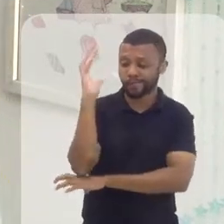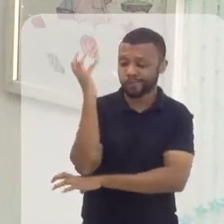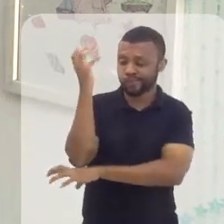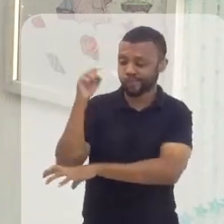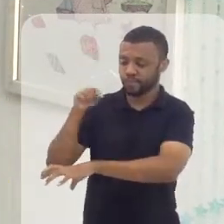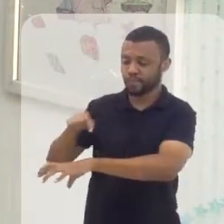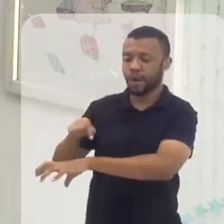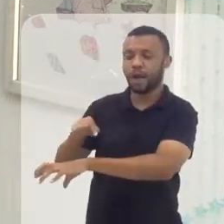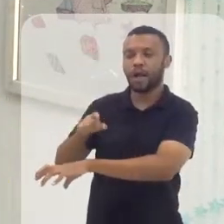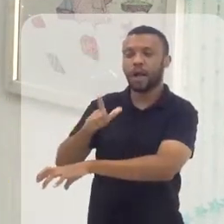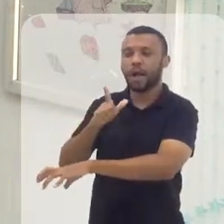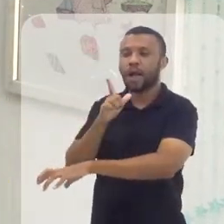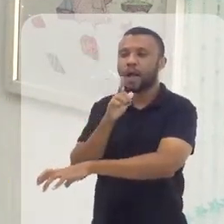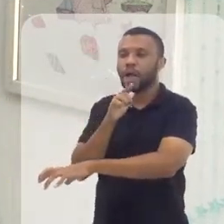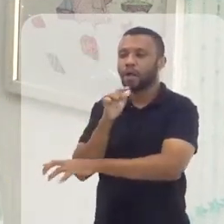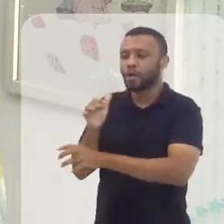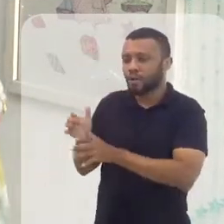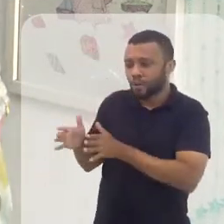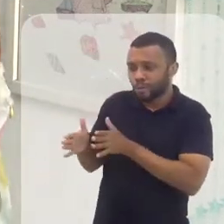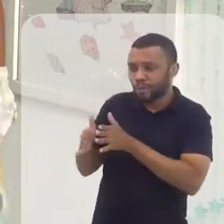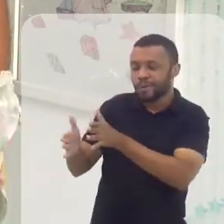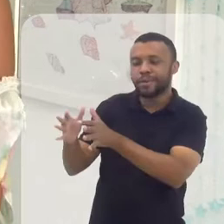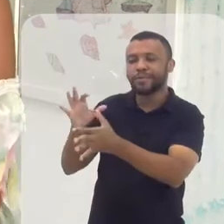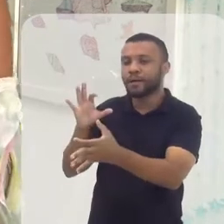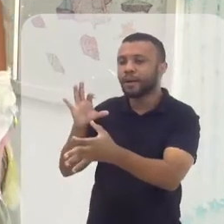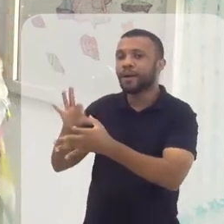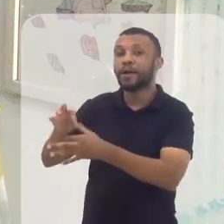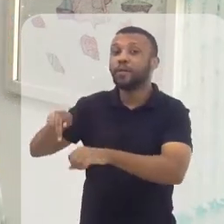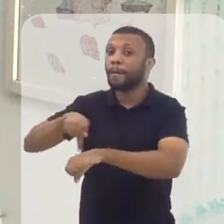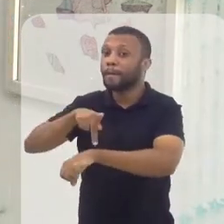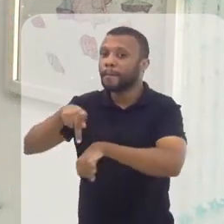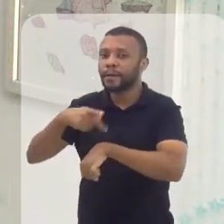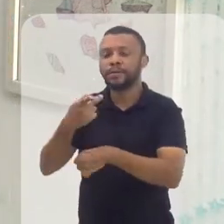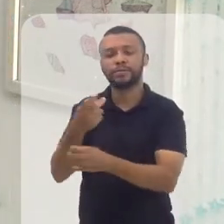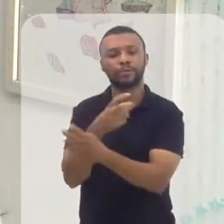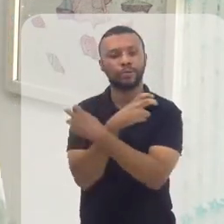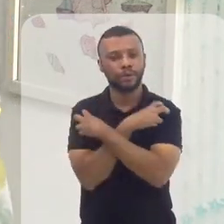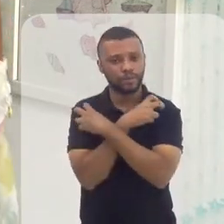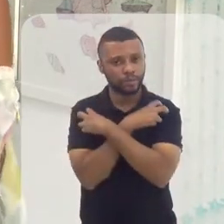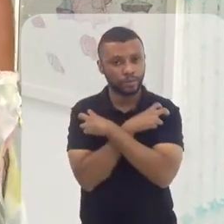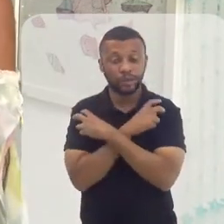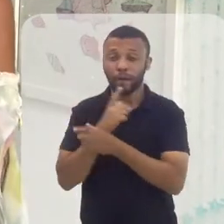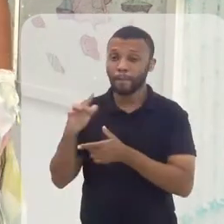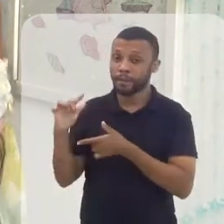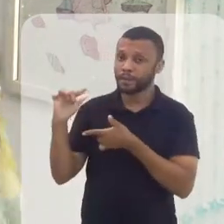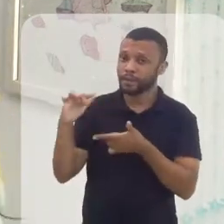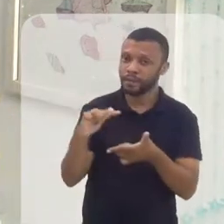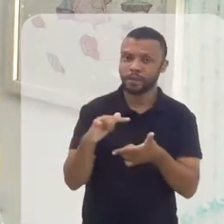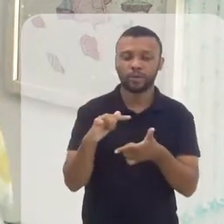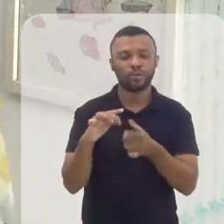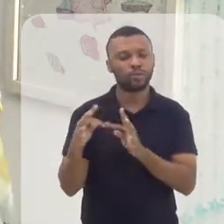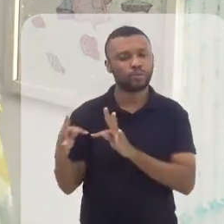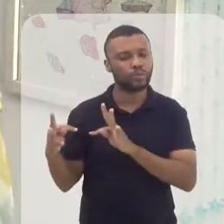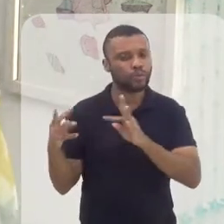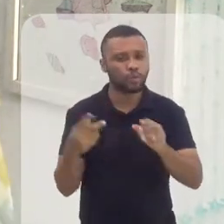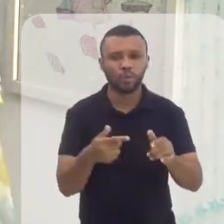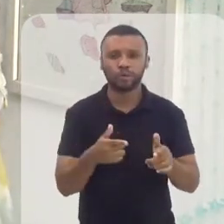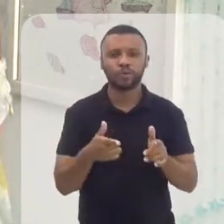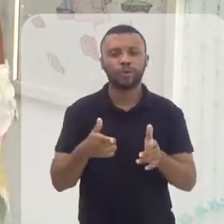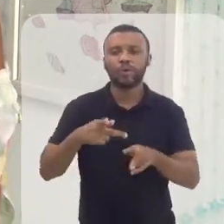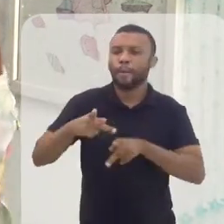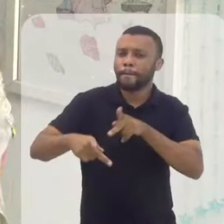a raiz do Mio era Egito. Tá? Então, é uma tradição dos ciganos todos,